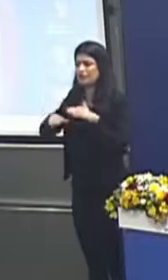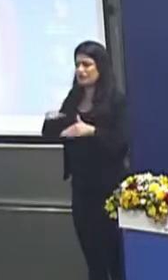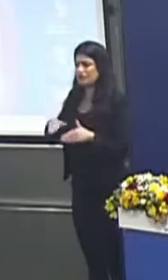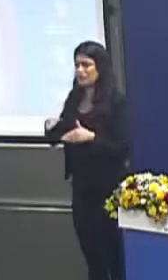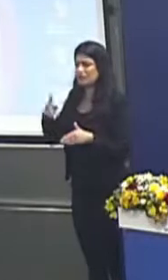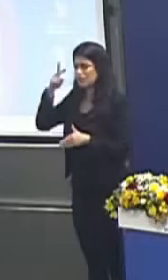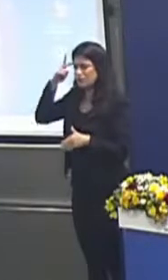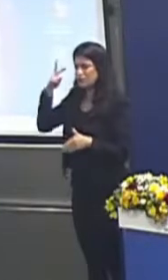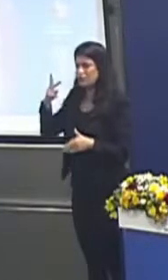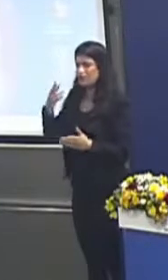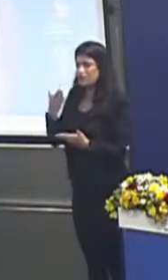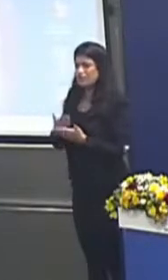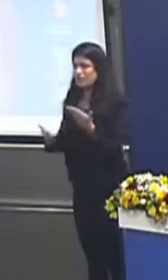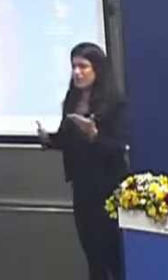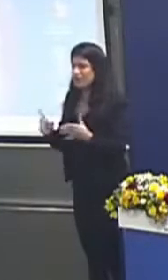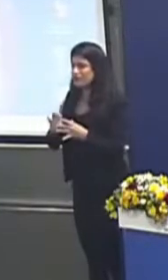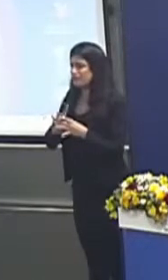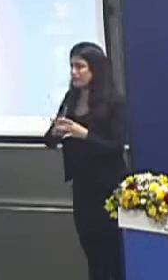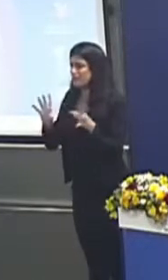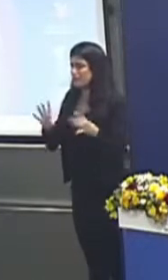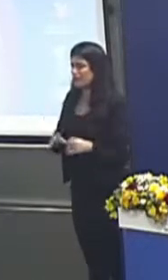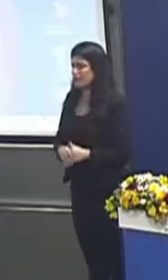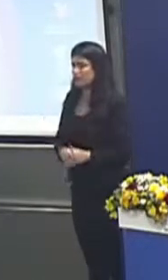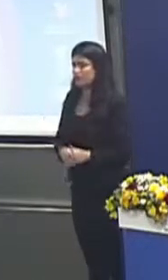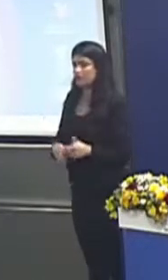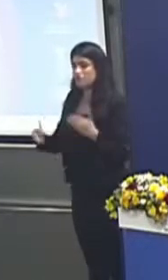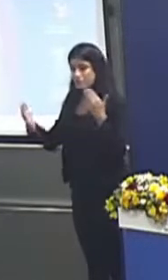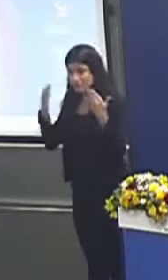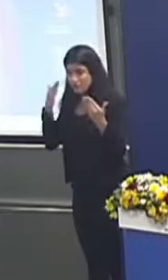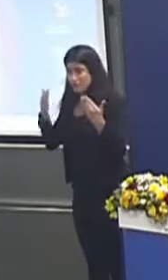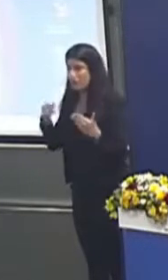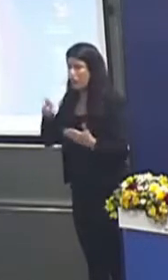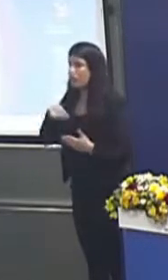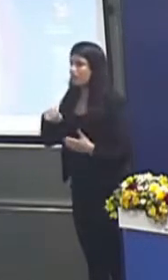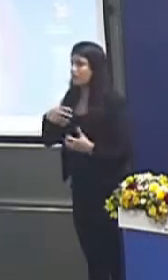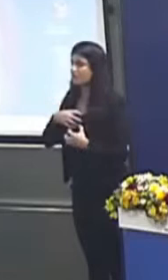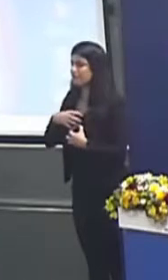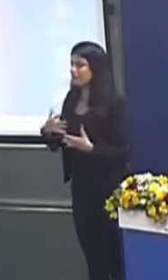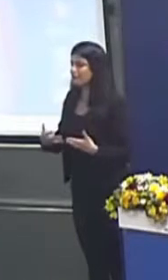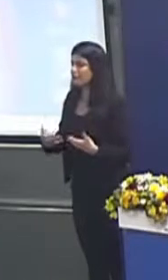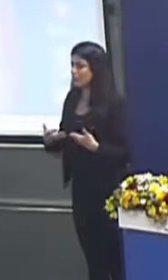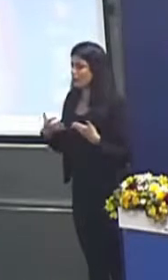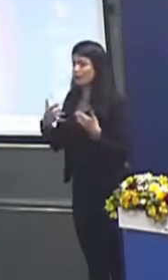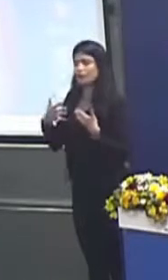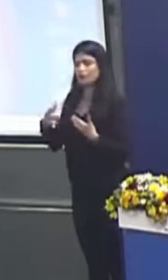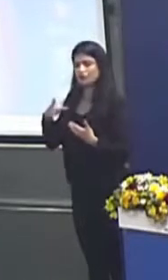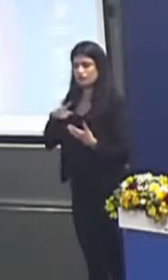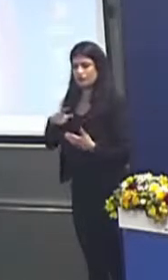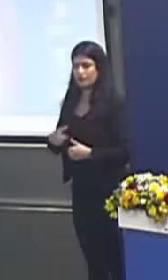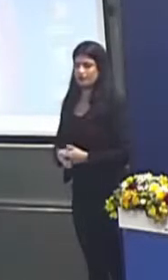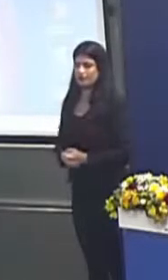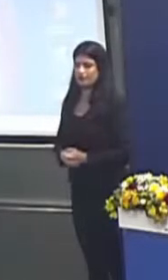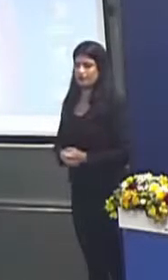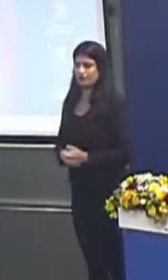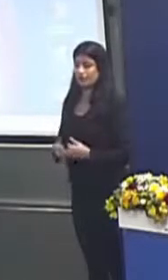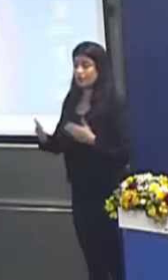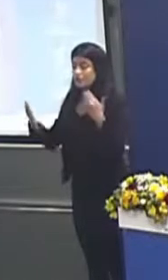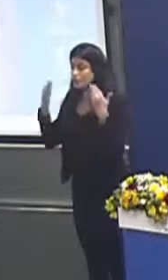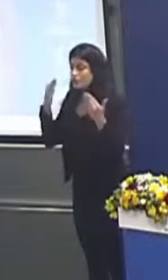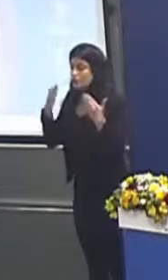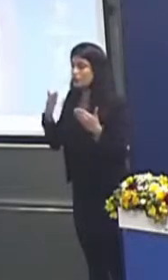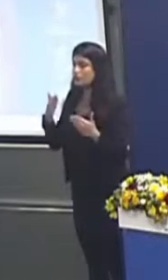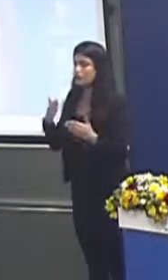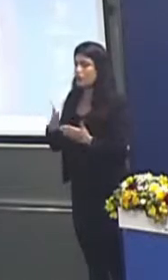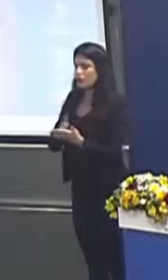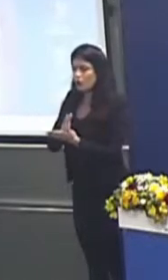de liberdade. Essa psicologia a gente se orgulha muito de fazer. Uma psicologia que incomoda, que